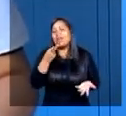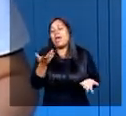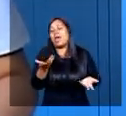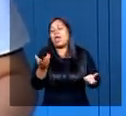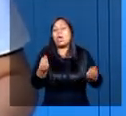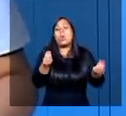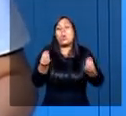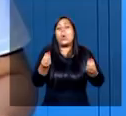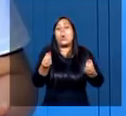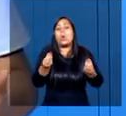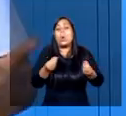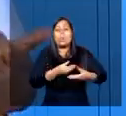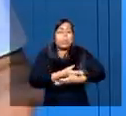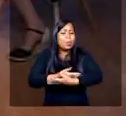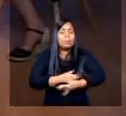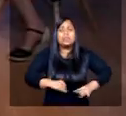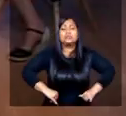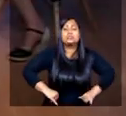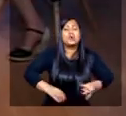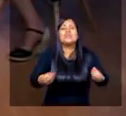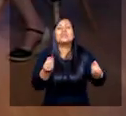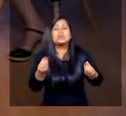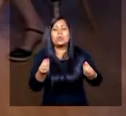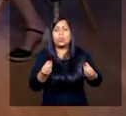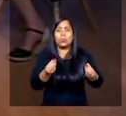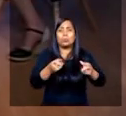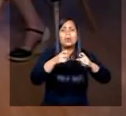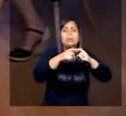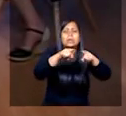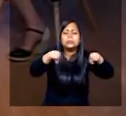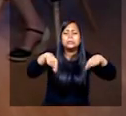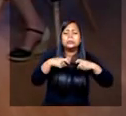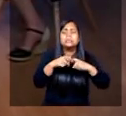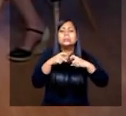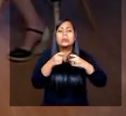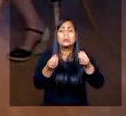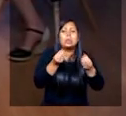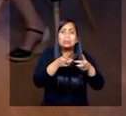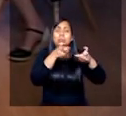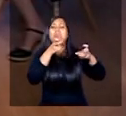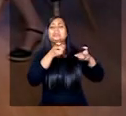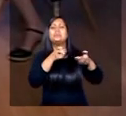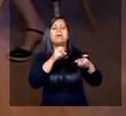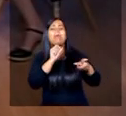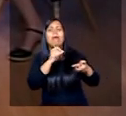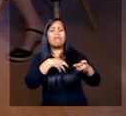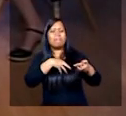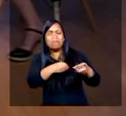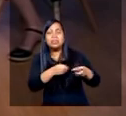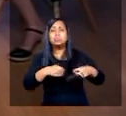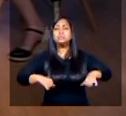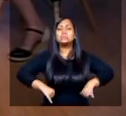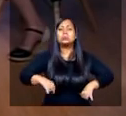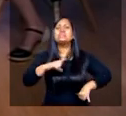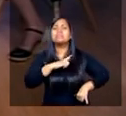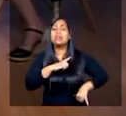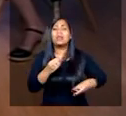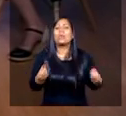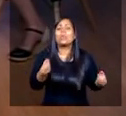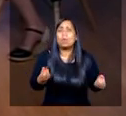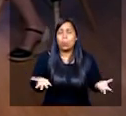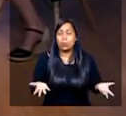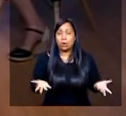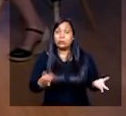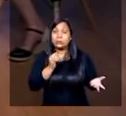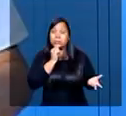que os bebês sofrem? Como é que você vê isso na clínica pediátrica, que é onde o bebê chega? O bebê chega para o pediatra, né? São